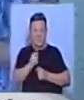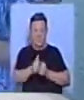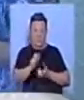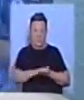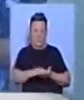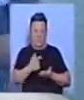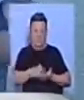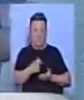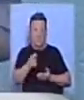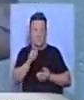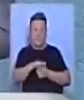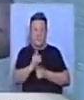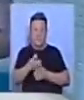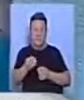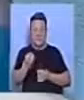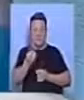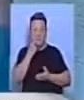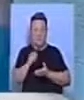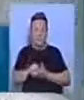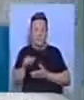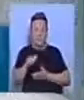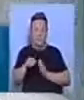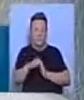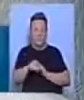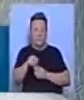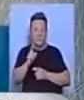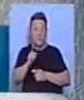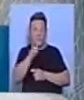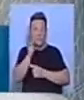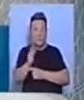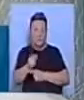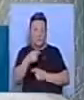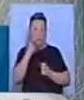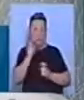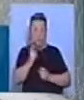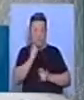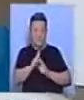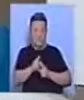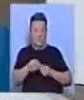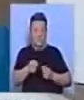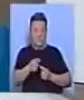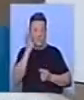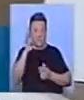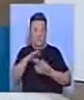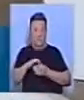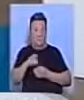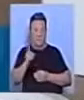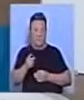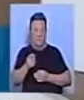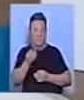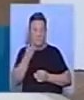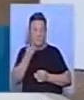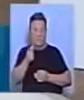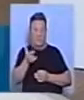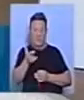que para essa sala foi encomendado um problema das ruas e procuramos também nesta sala e focar o